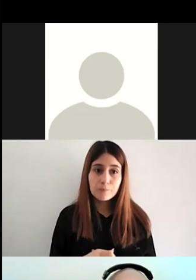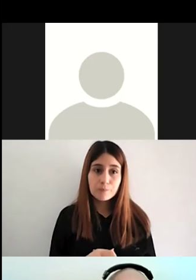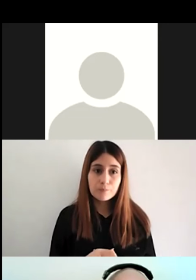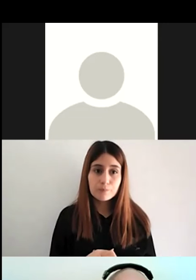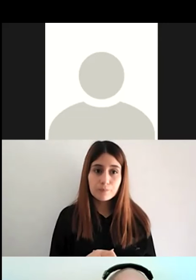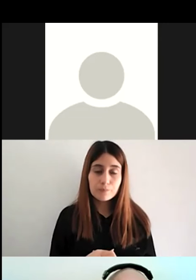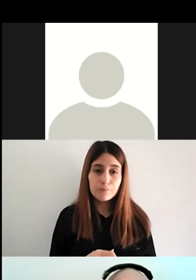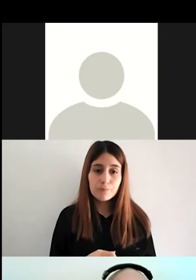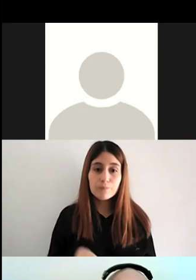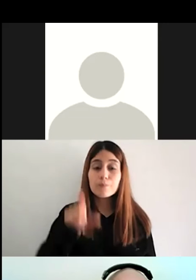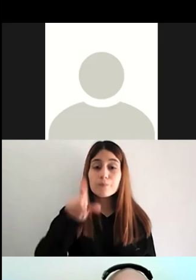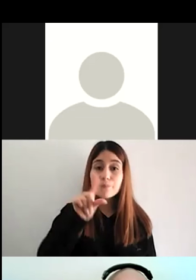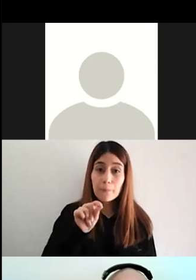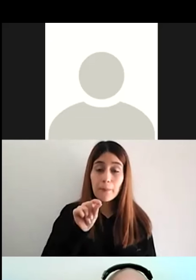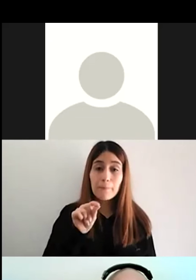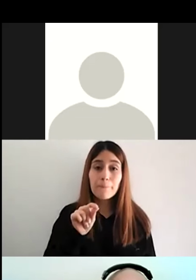Ainda,